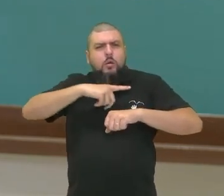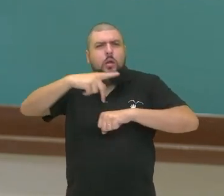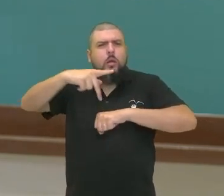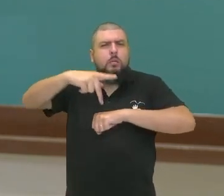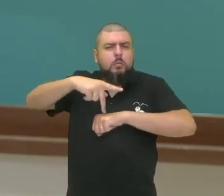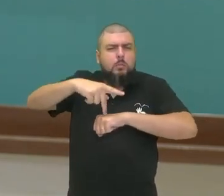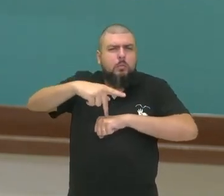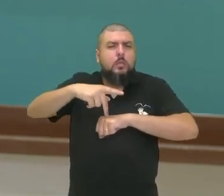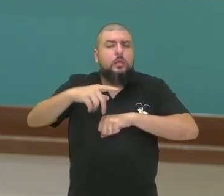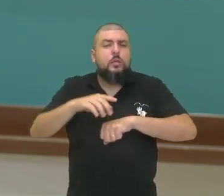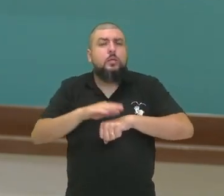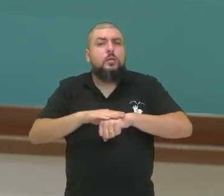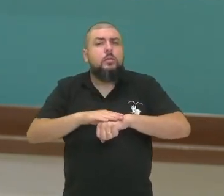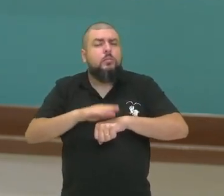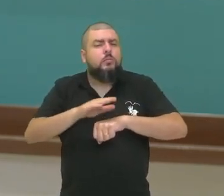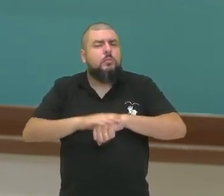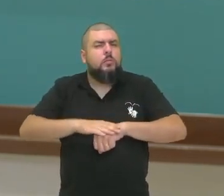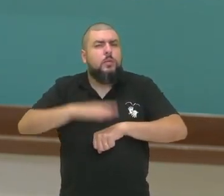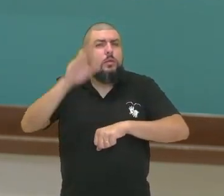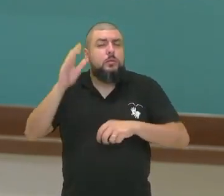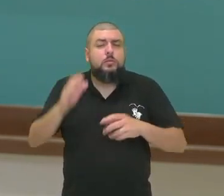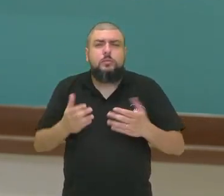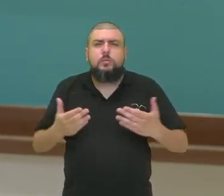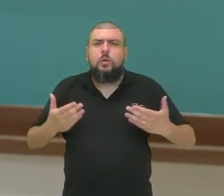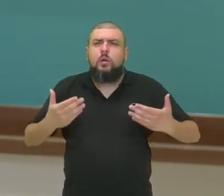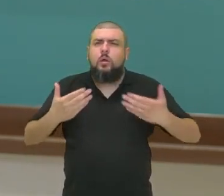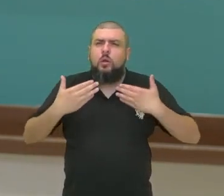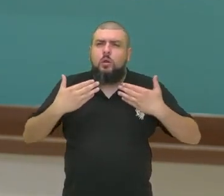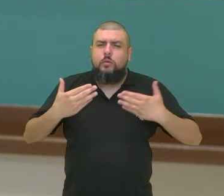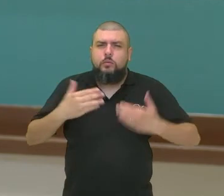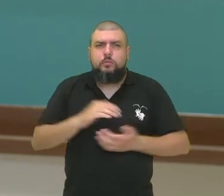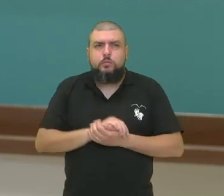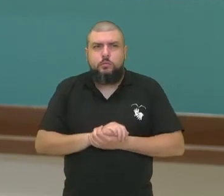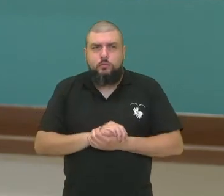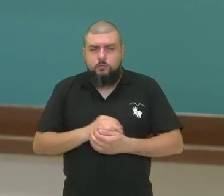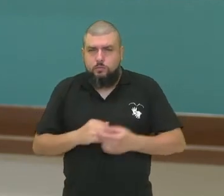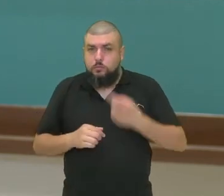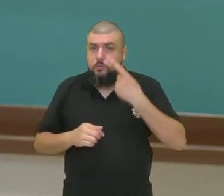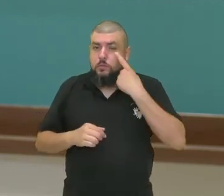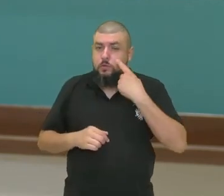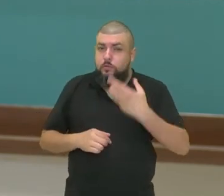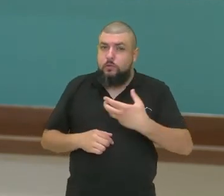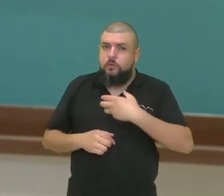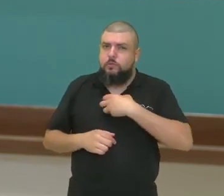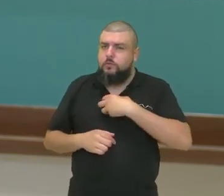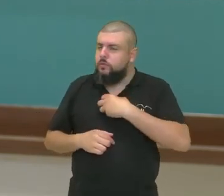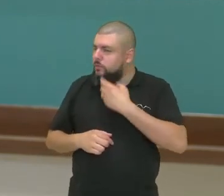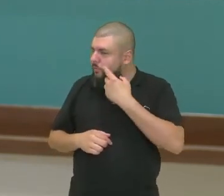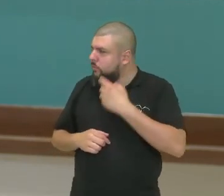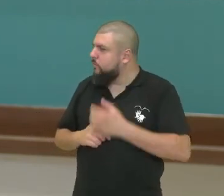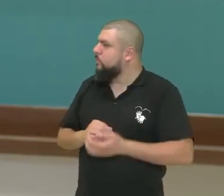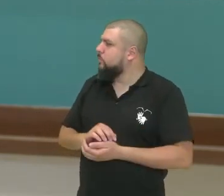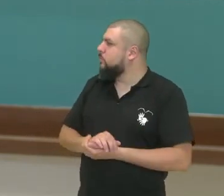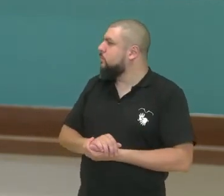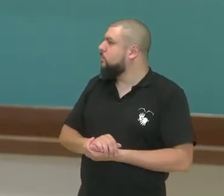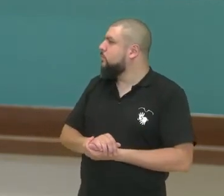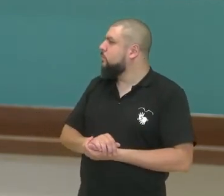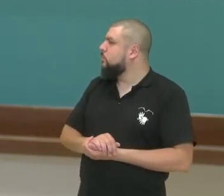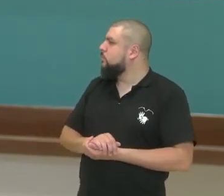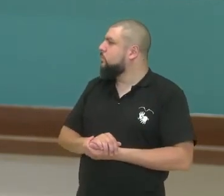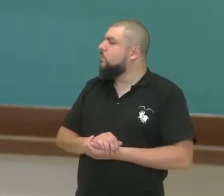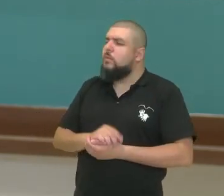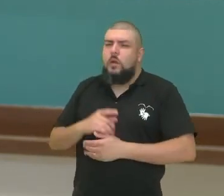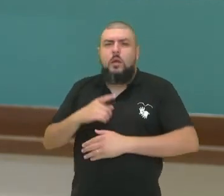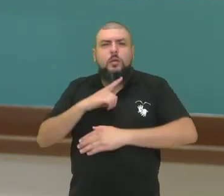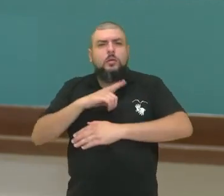também. E nessa região então a região de Planalto, repare bem, né? E temos aqui nessa porção então uma região aí de montanhas,